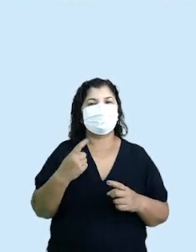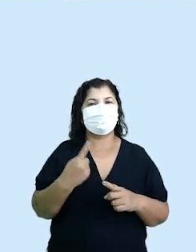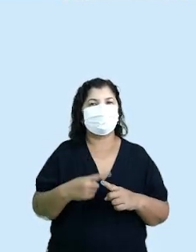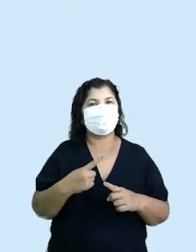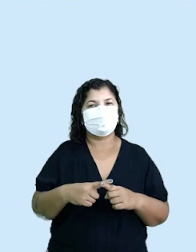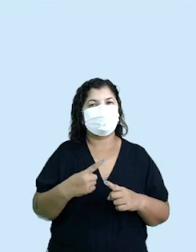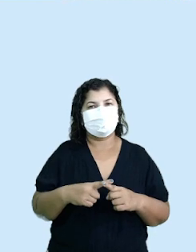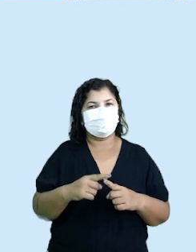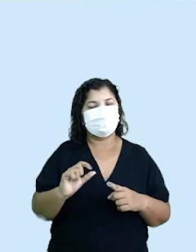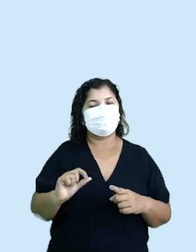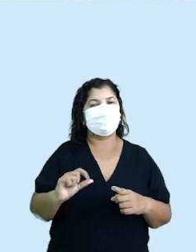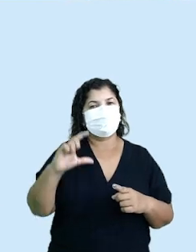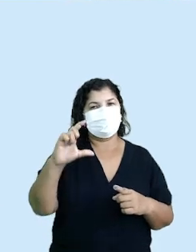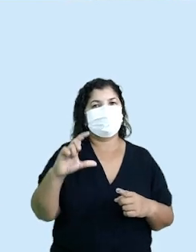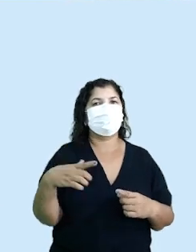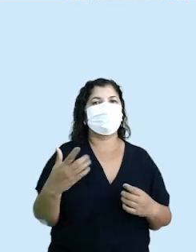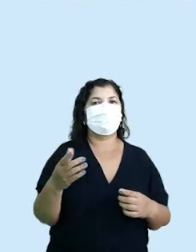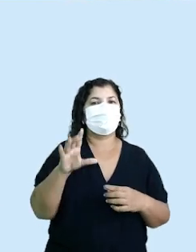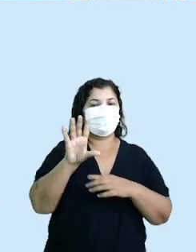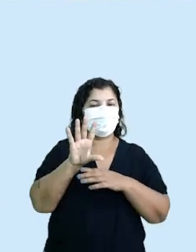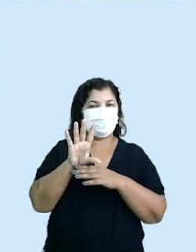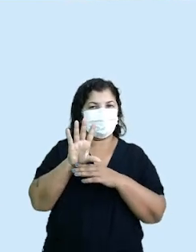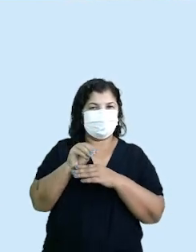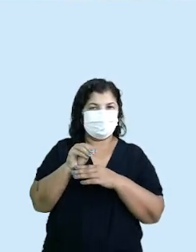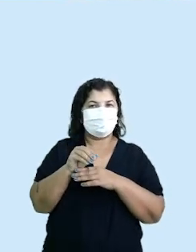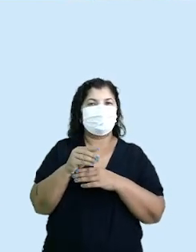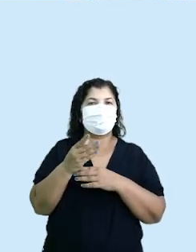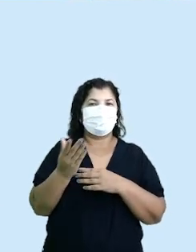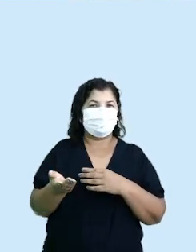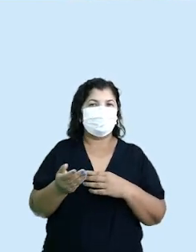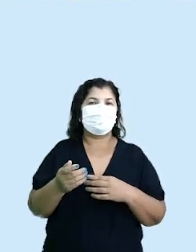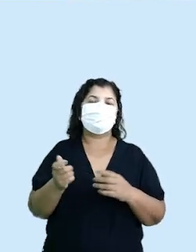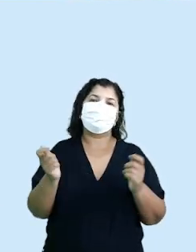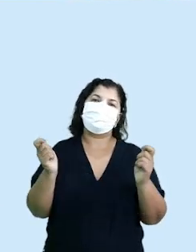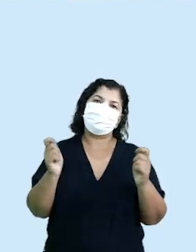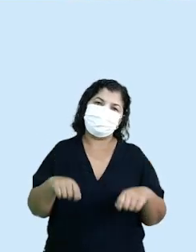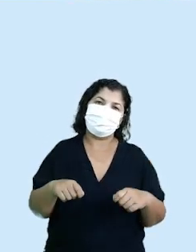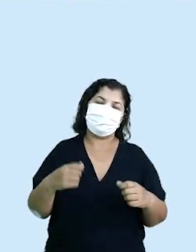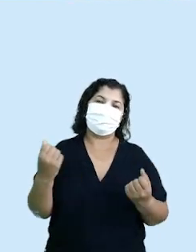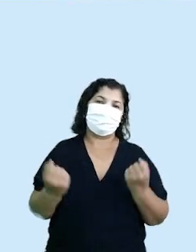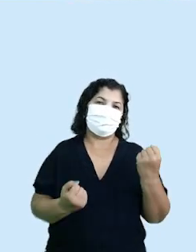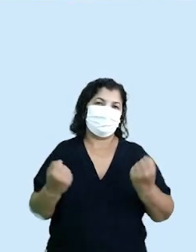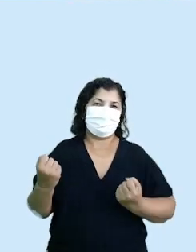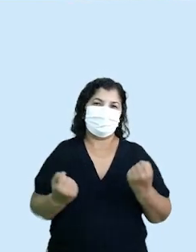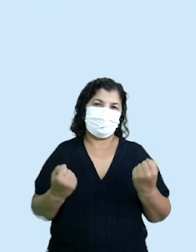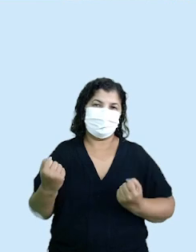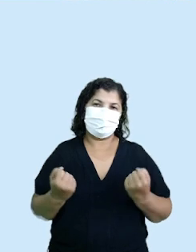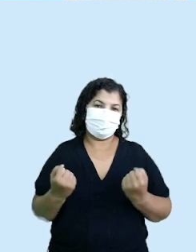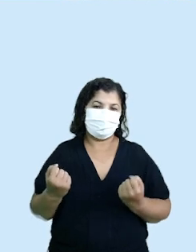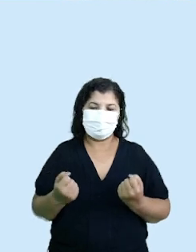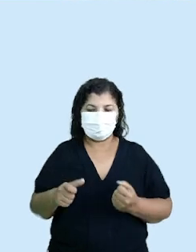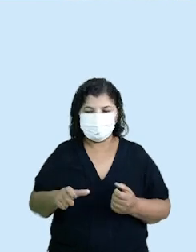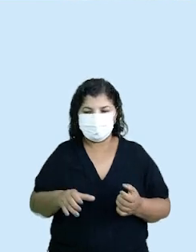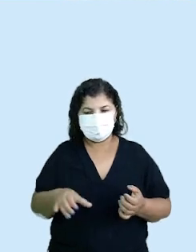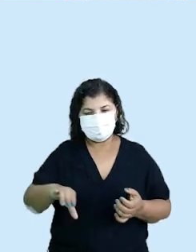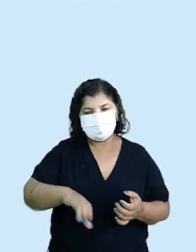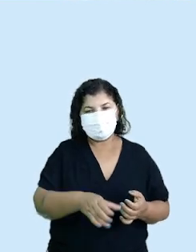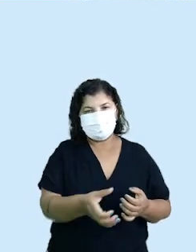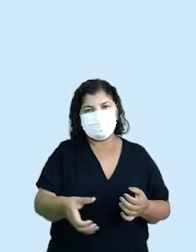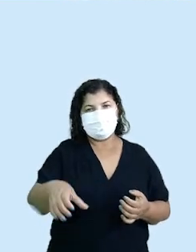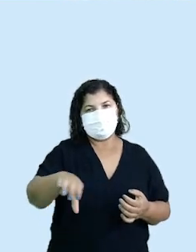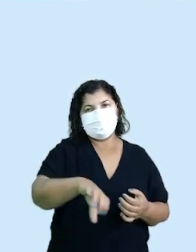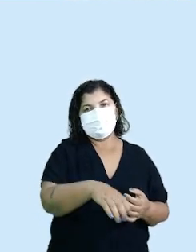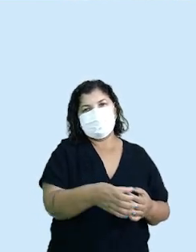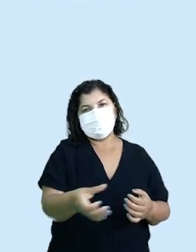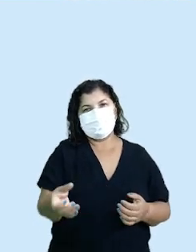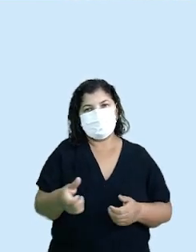câmera digital. Funciona bem para o nosso carrinho de controle remoto, mas